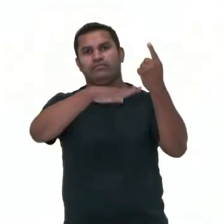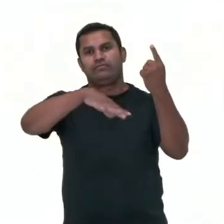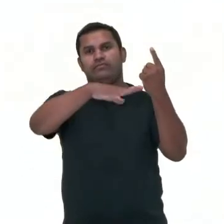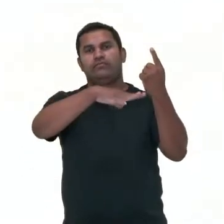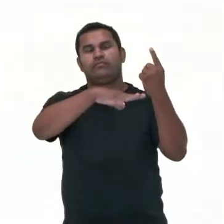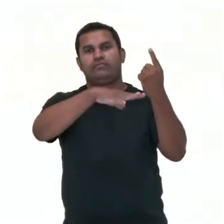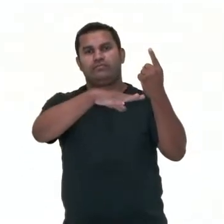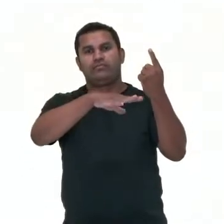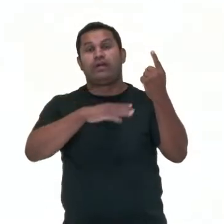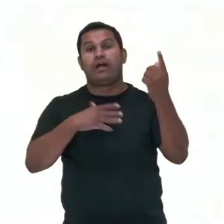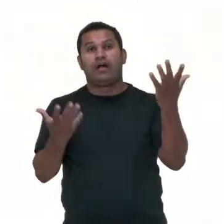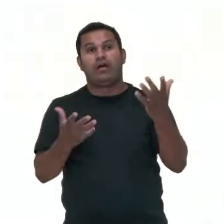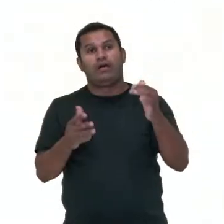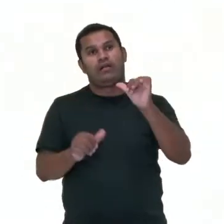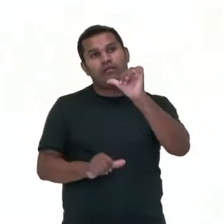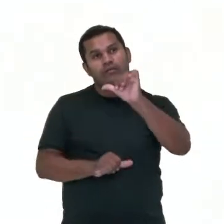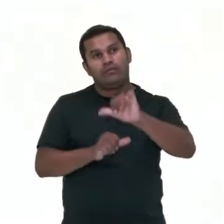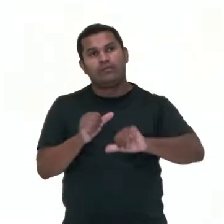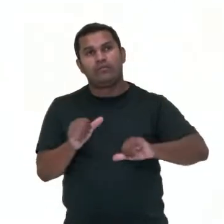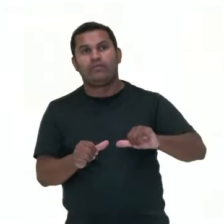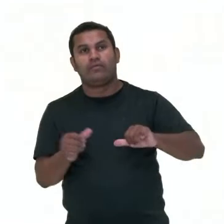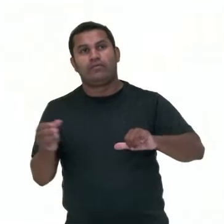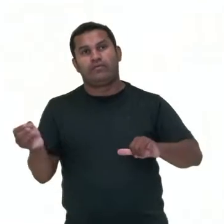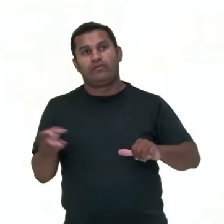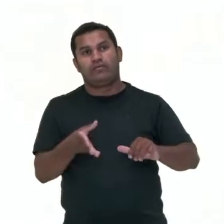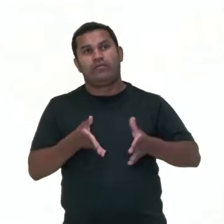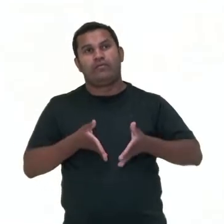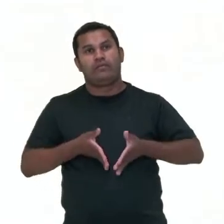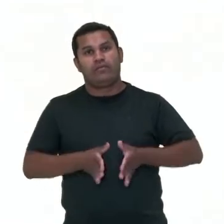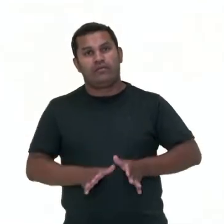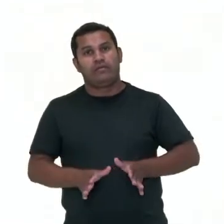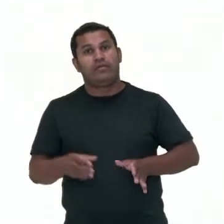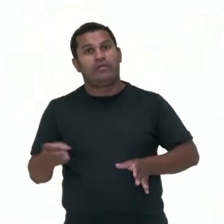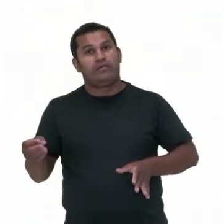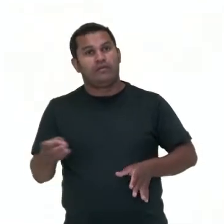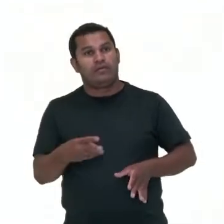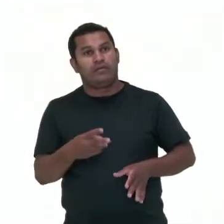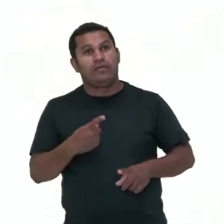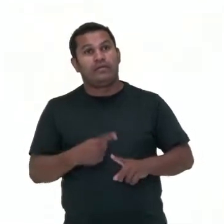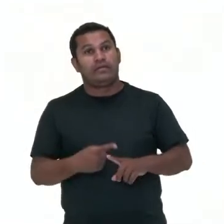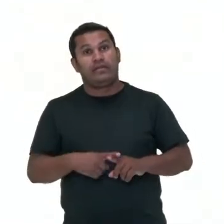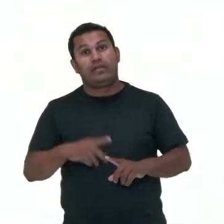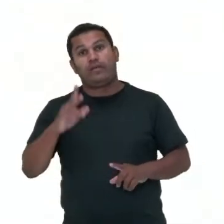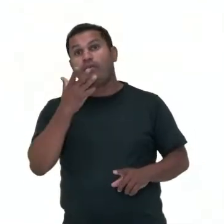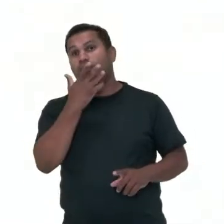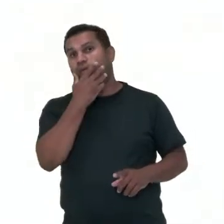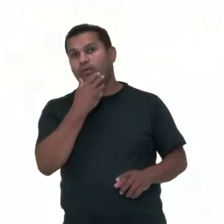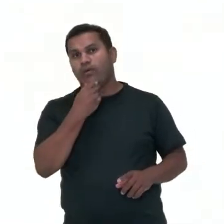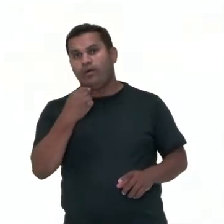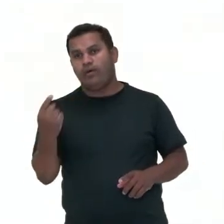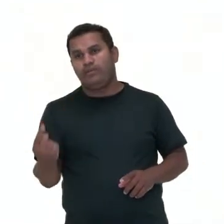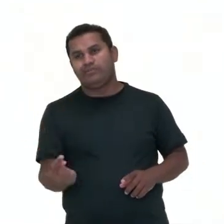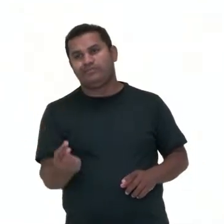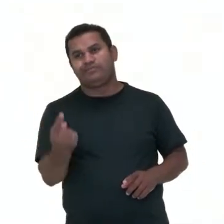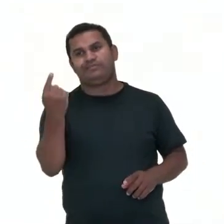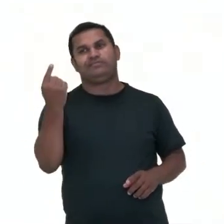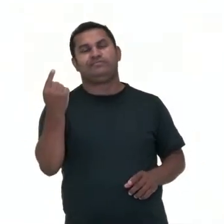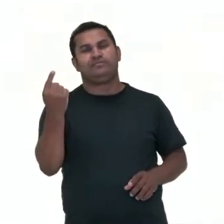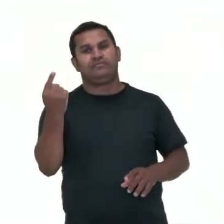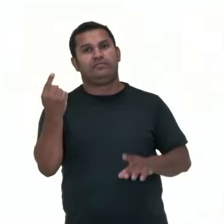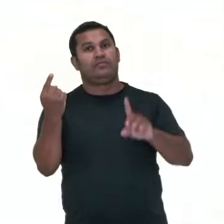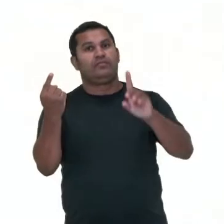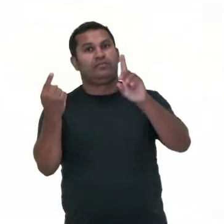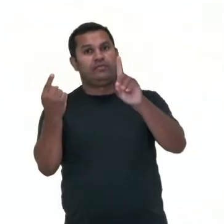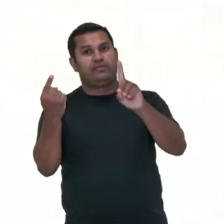Agora, no momento da Renascença, é feito foco no homem pensando assim na correlação ao próximo. Que nem eu falei, a religião ela não está sendo deixada de